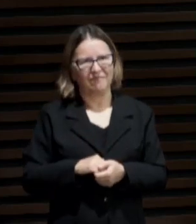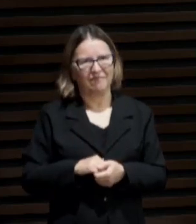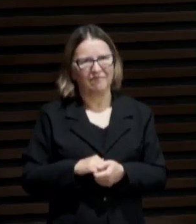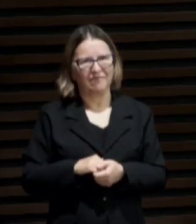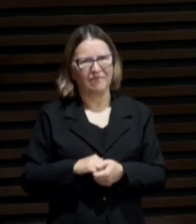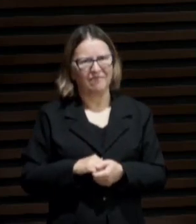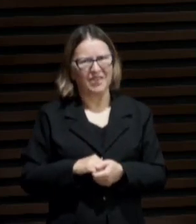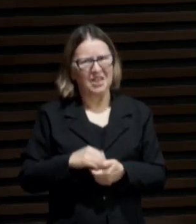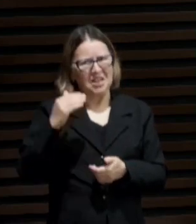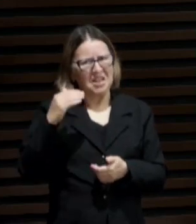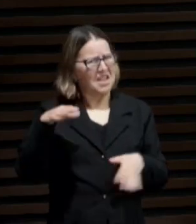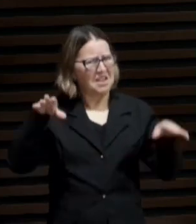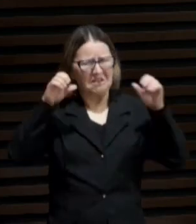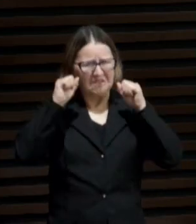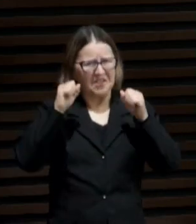parece que vocês estão meio